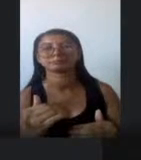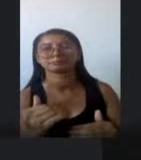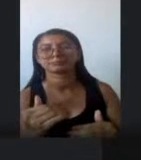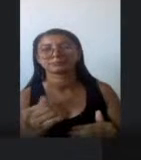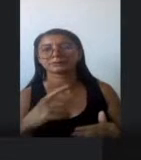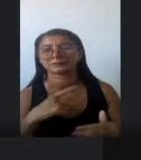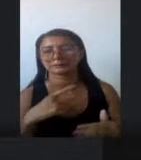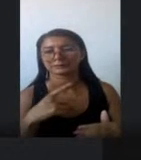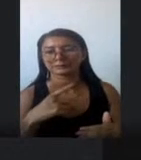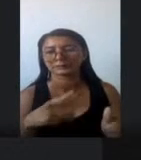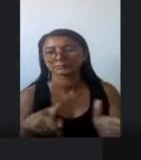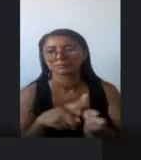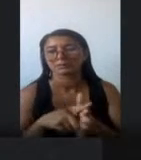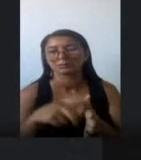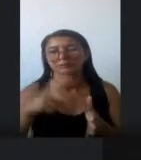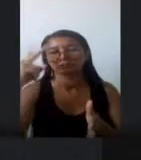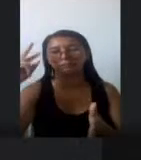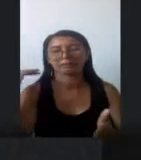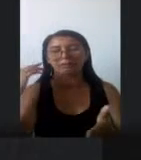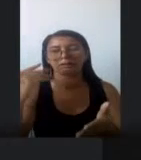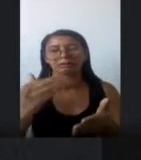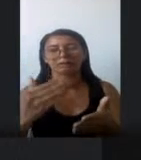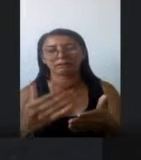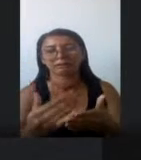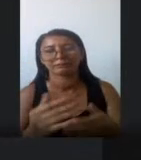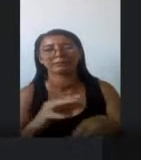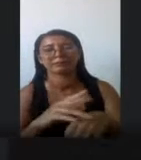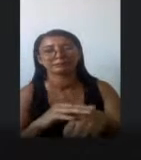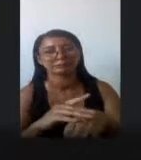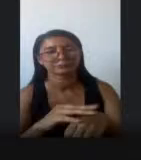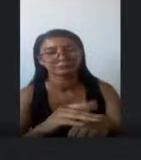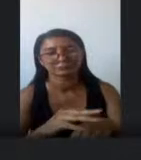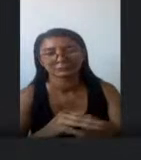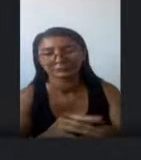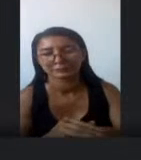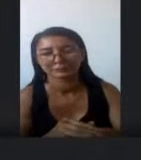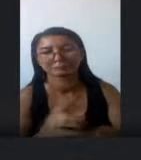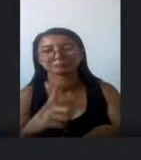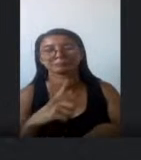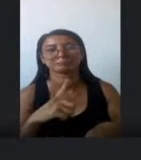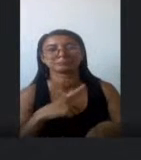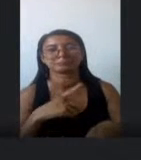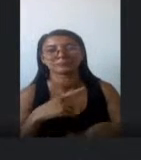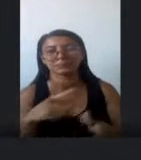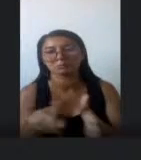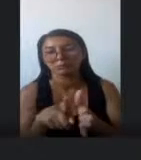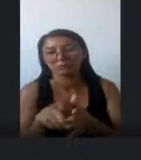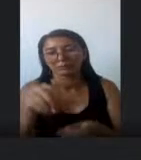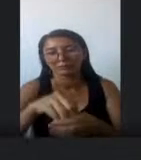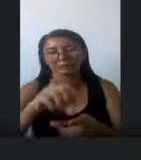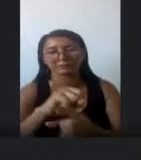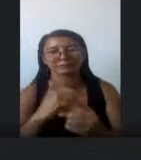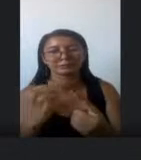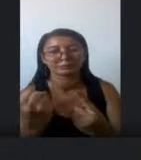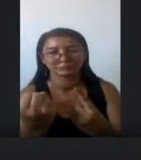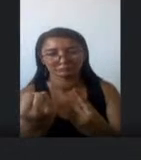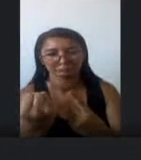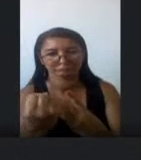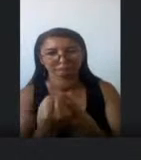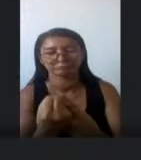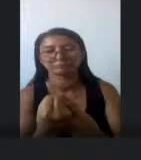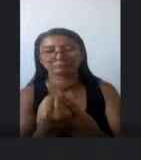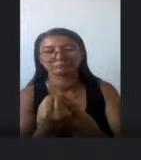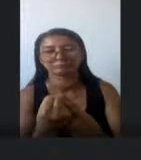historicamente determinada, né, uma doença secular, com determinação social, mas que atualmente nós, no Sistema Único de